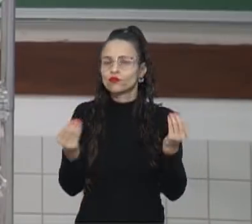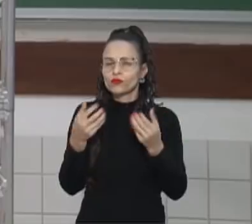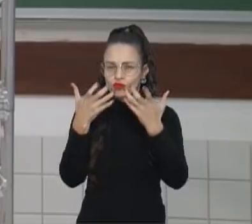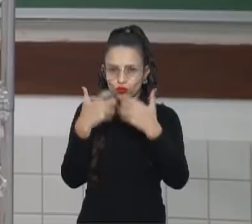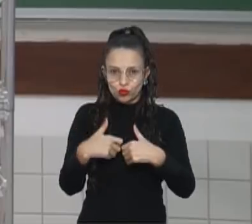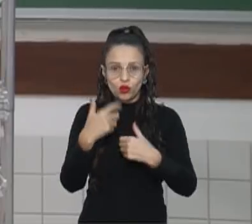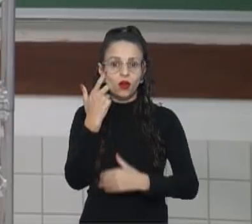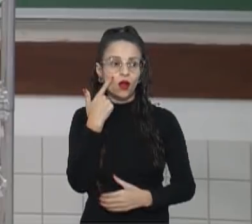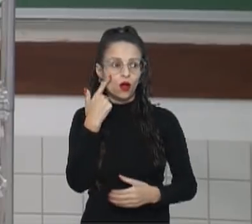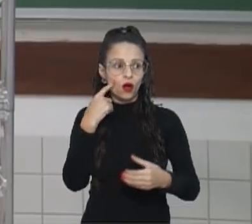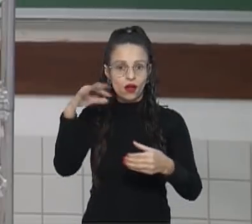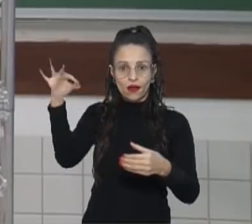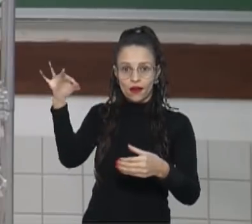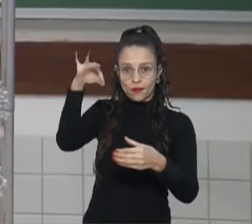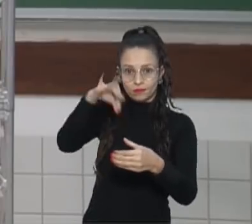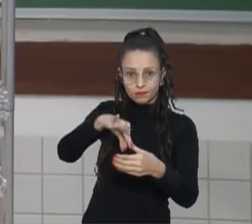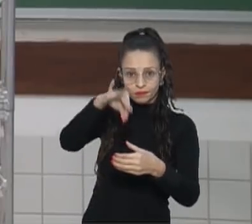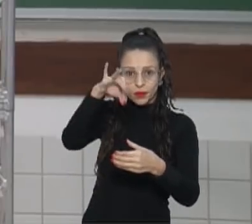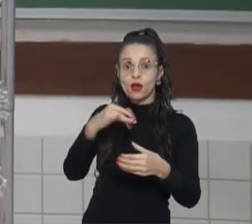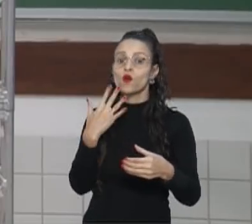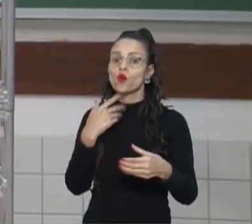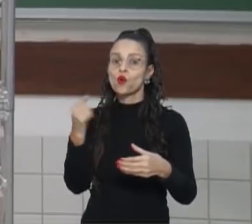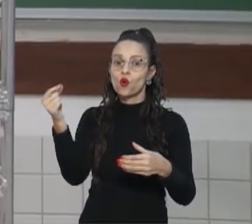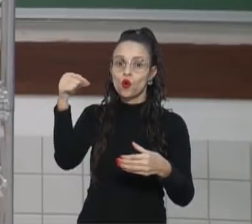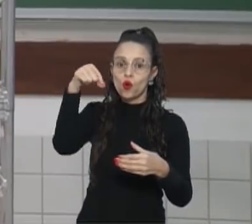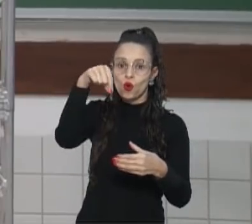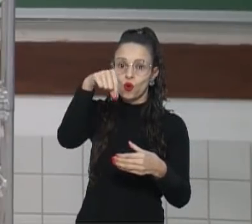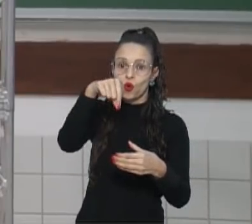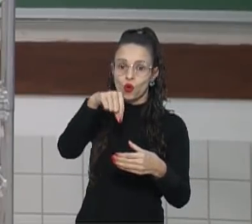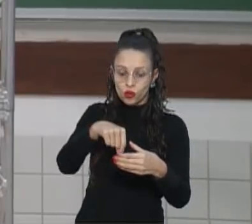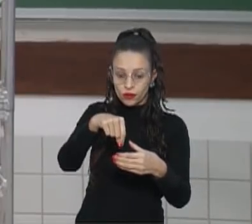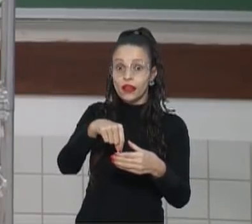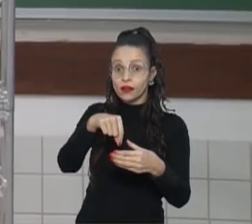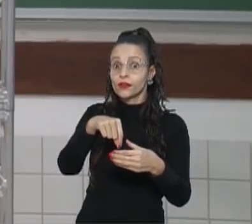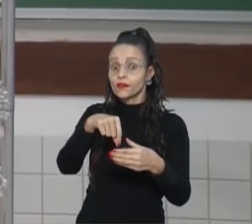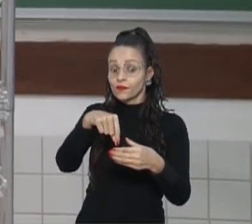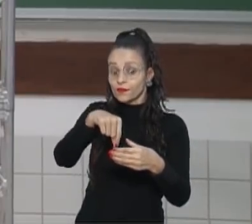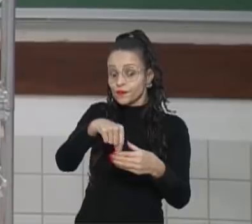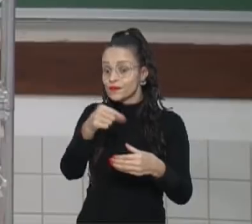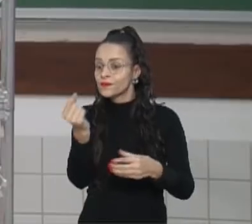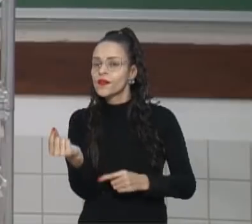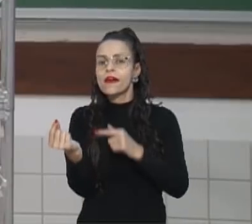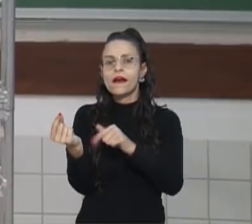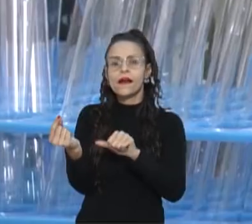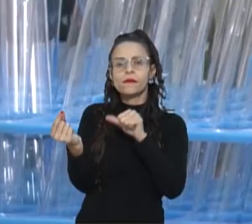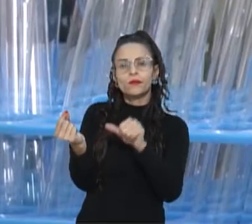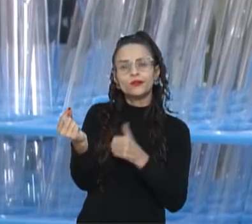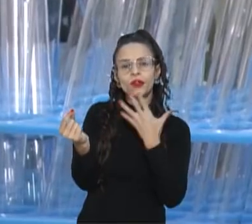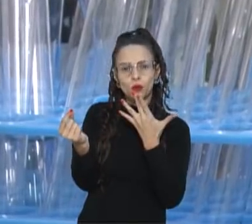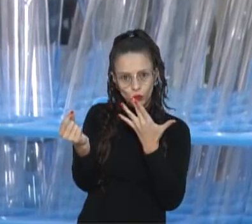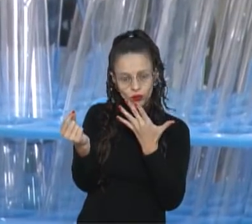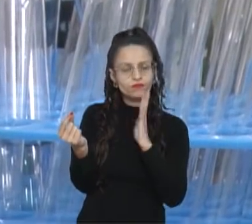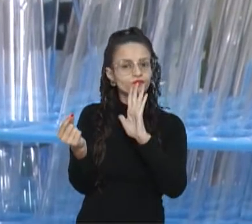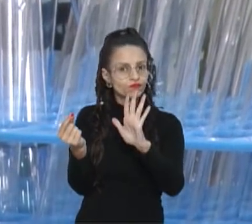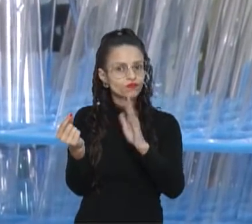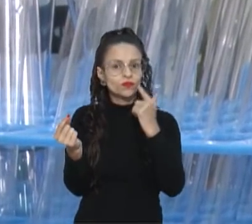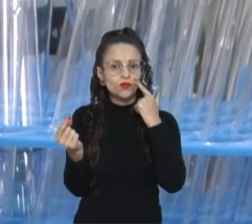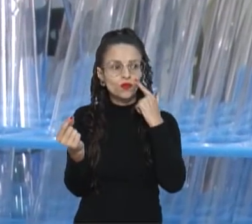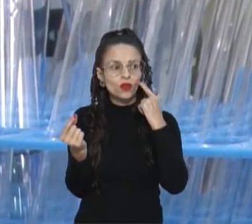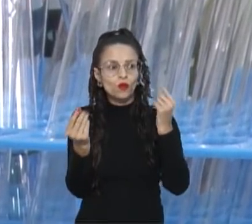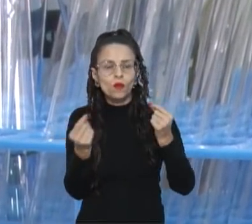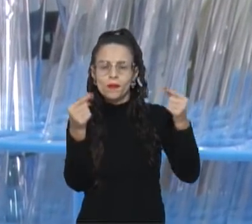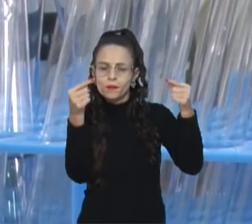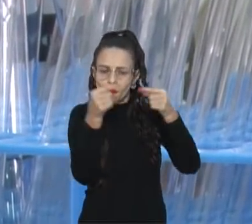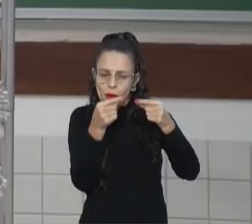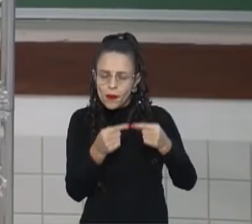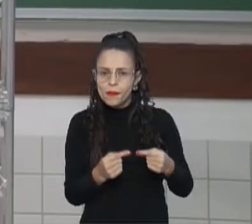aqui dentro, tem essa parte colorida do papel, e essa parte vai mudar de cor. E eu vou ter que conferir essa mudança de acordo com essa tabela